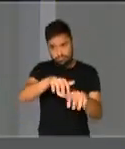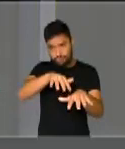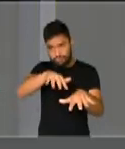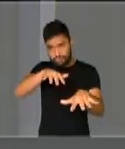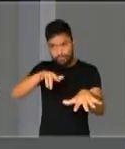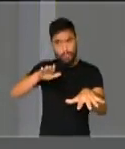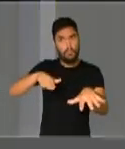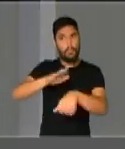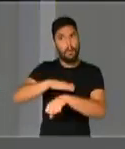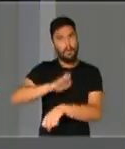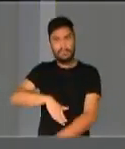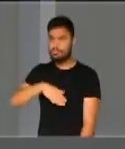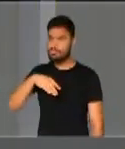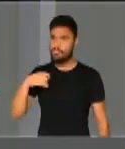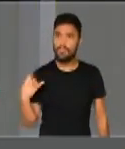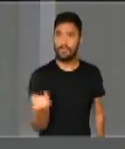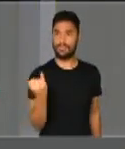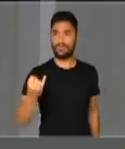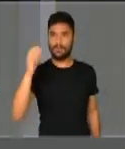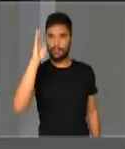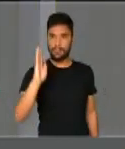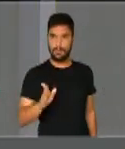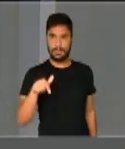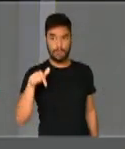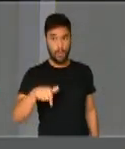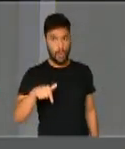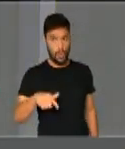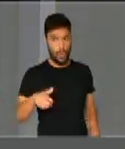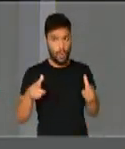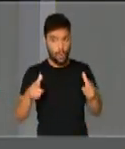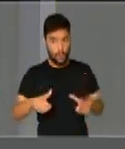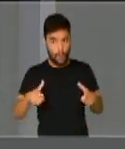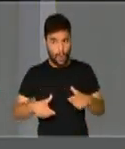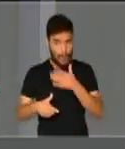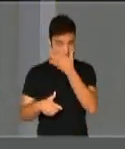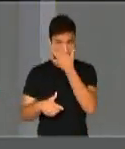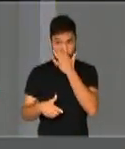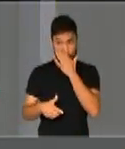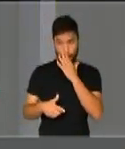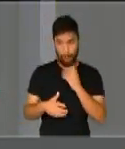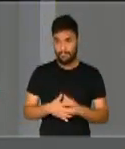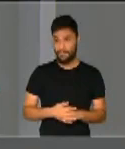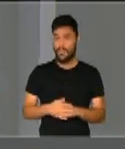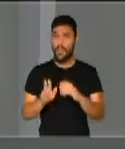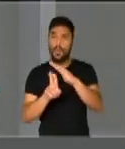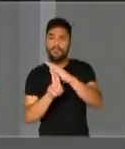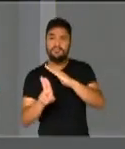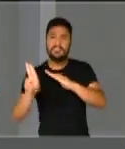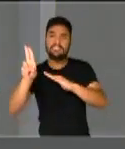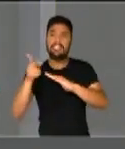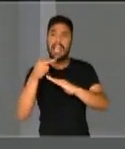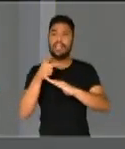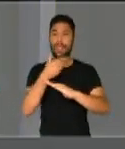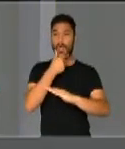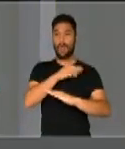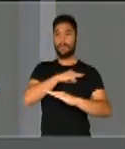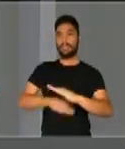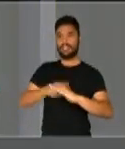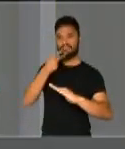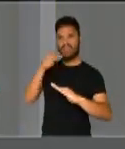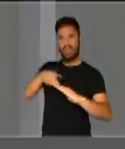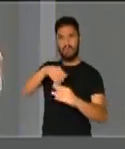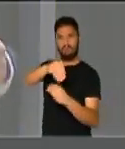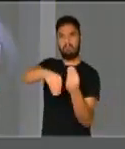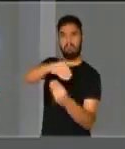momento histórico onde esse lugar, deputada Maria do Rosário, que ele acha que é lugar de balbúrdia, mas lugar é lugar de